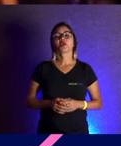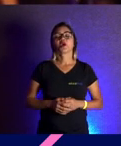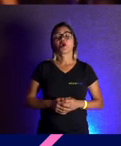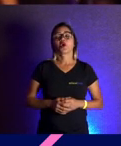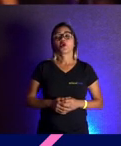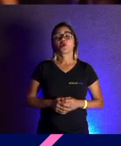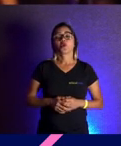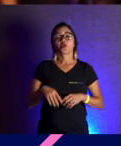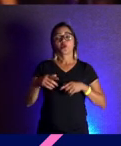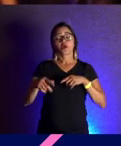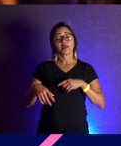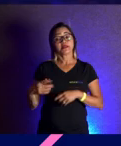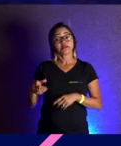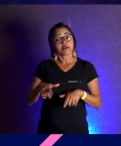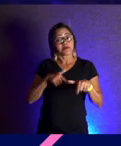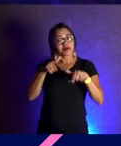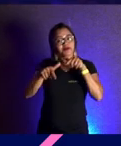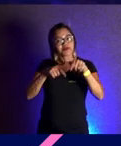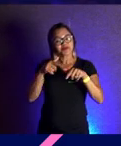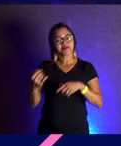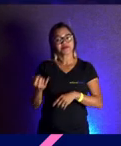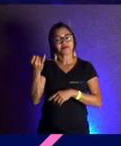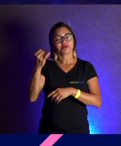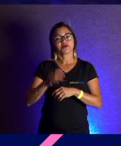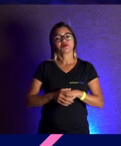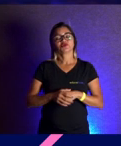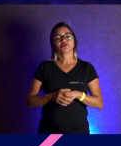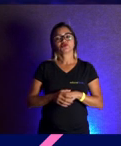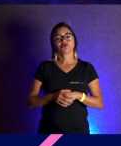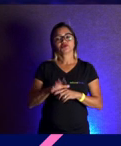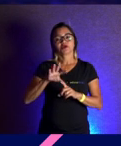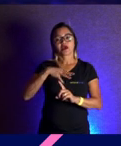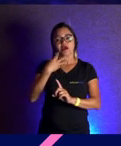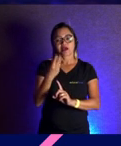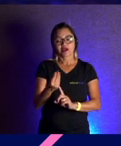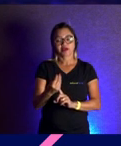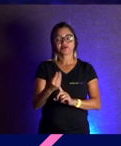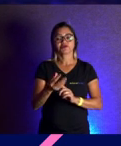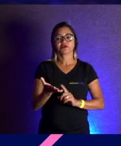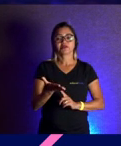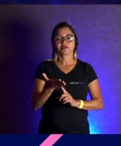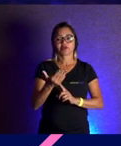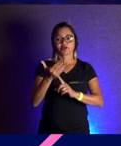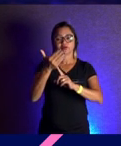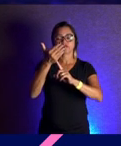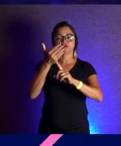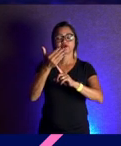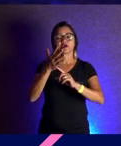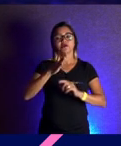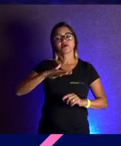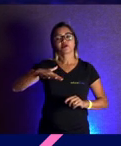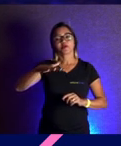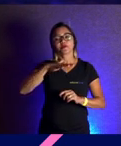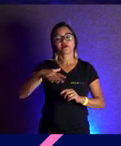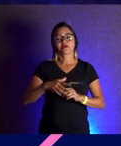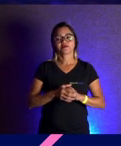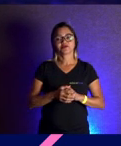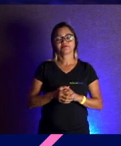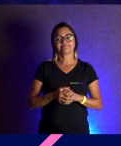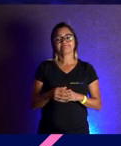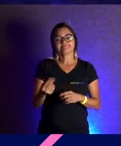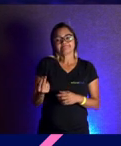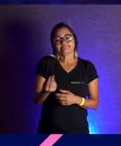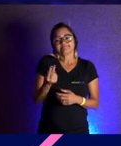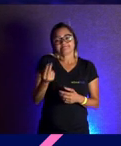também tem um trabalho muito interessante com instalações de arte e tecnologia em ambientes imersivos. Infelizmente, a gente não vai conseguir